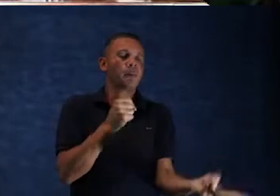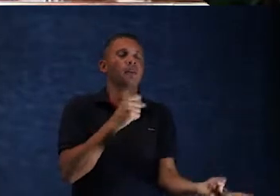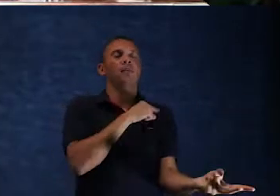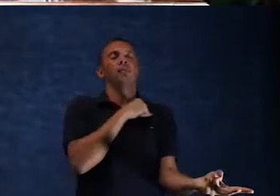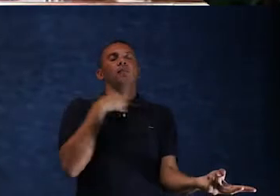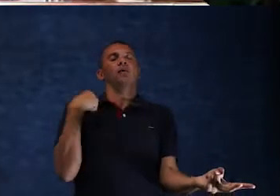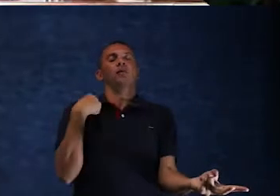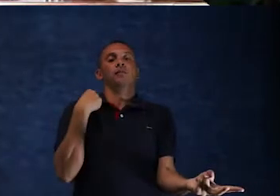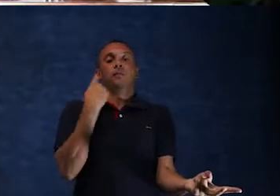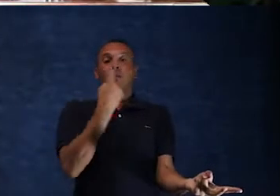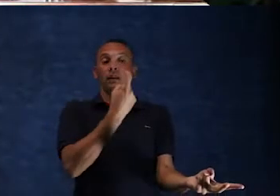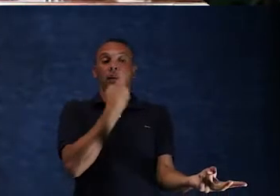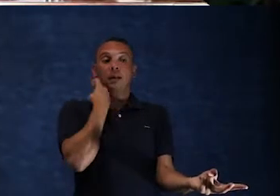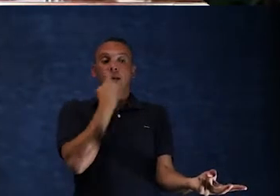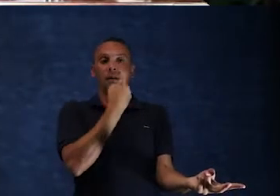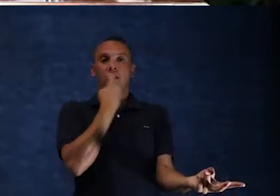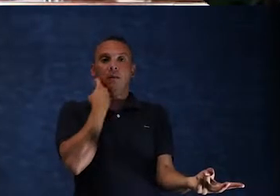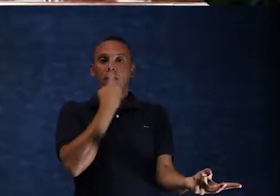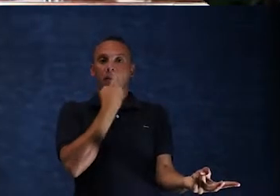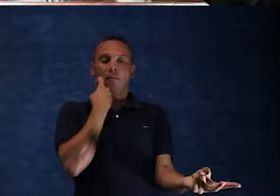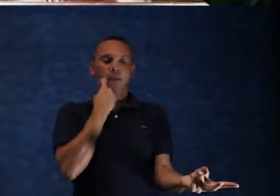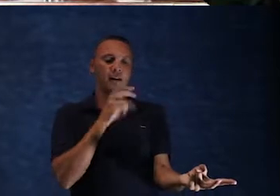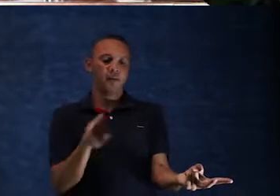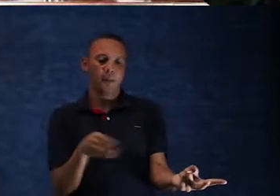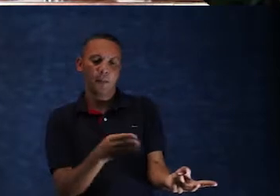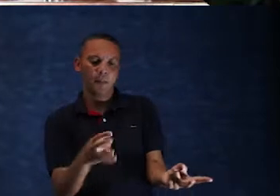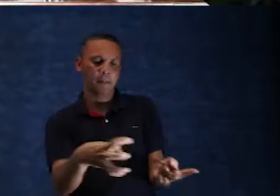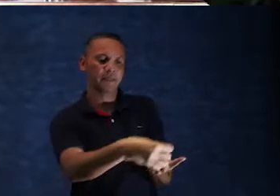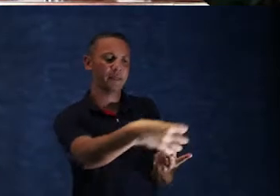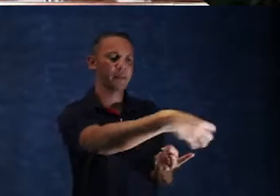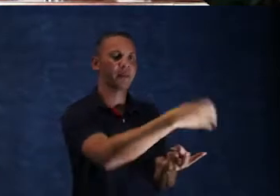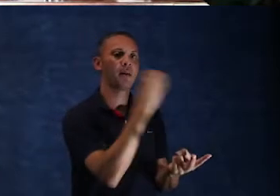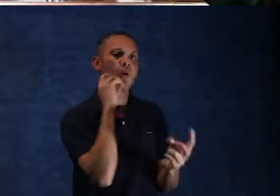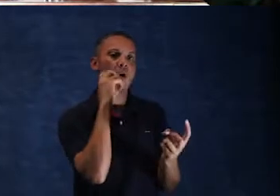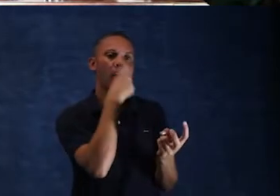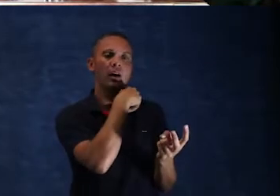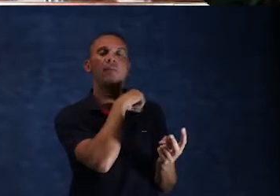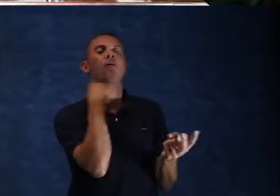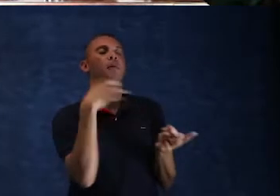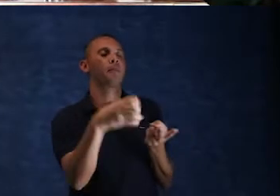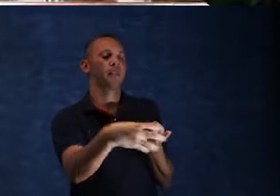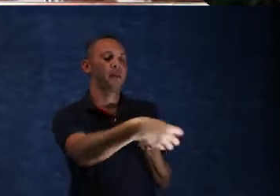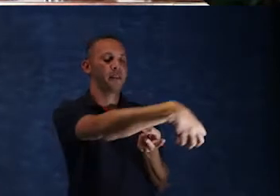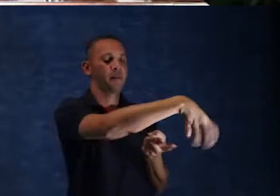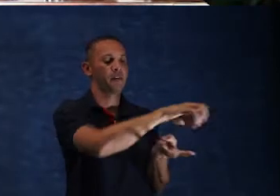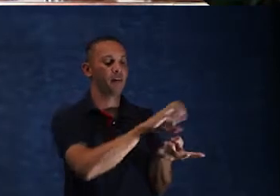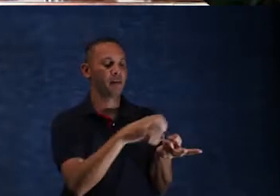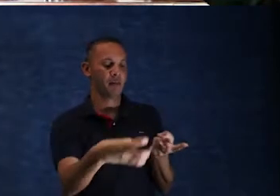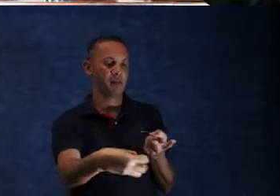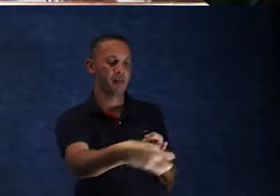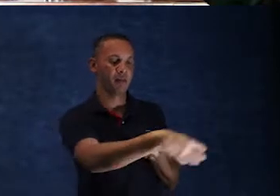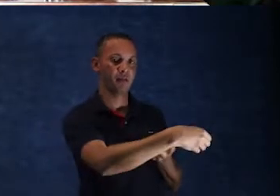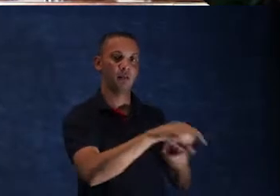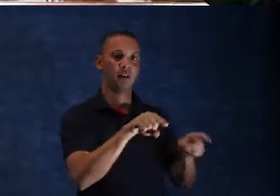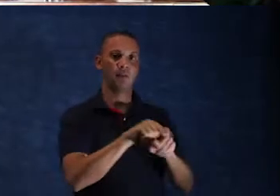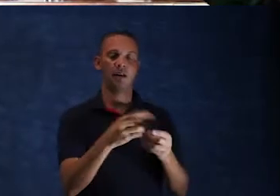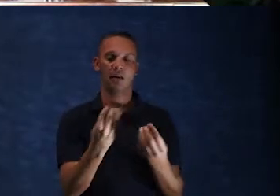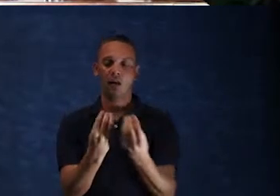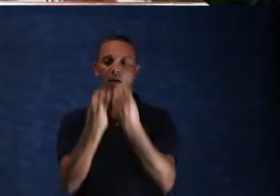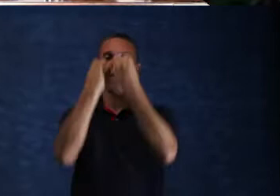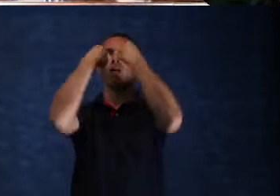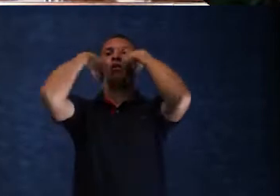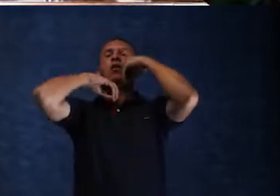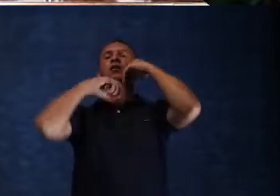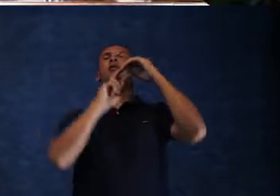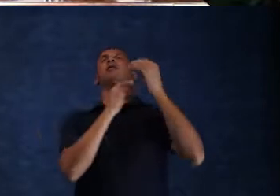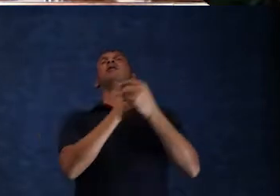Os peixes inundavam a boca do defunto, afirma o narrador, e meia dúzia de acarás foi enfiada pela boca do